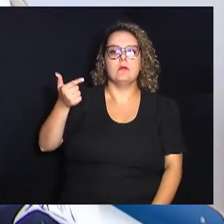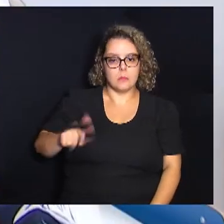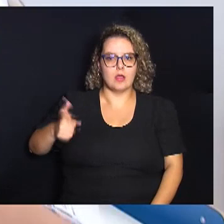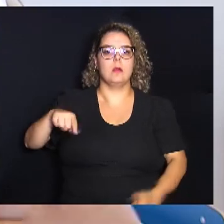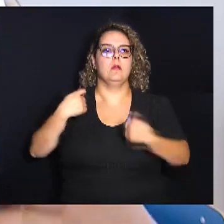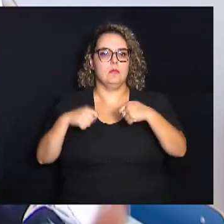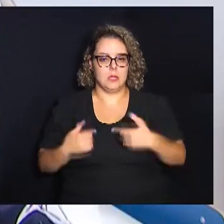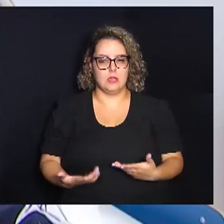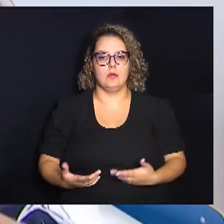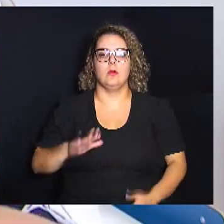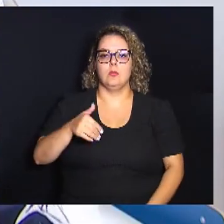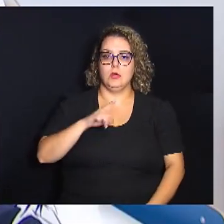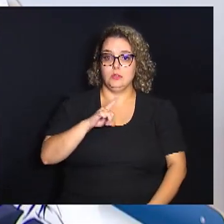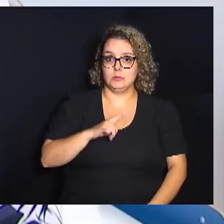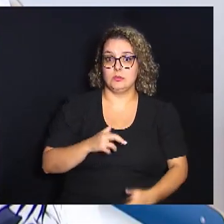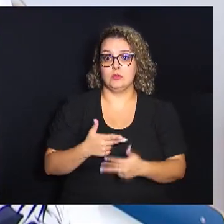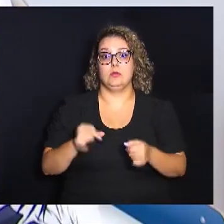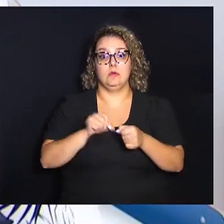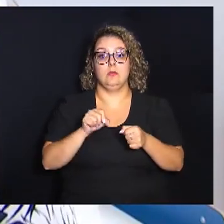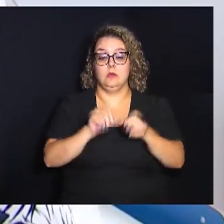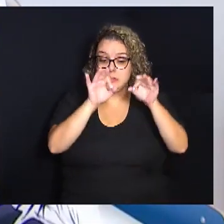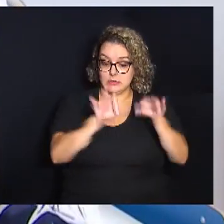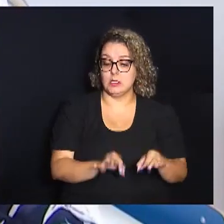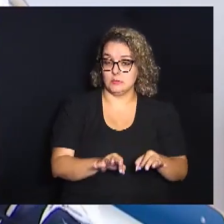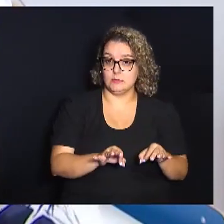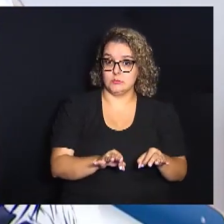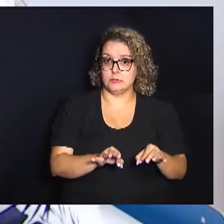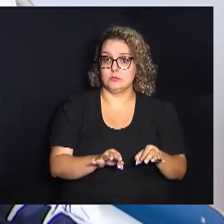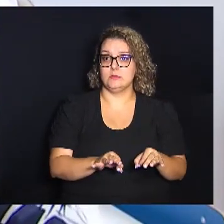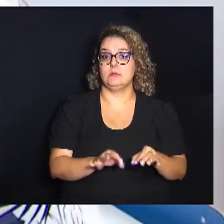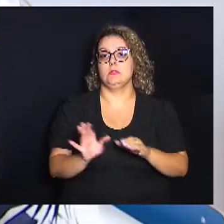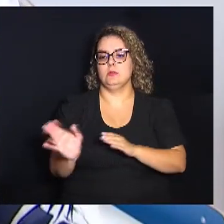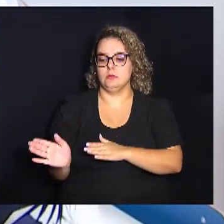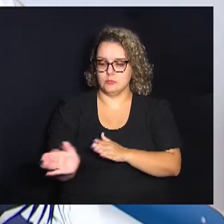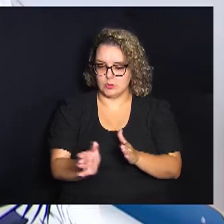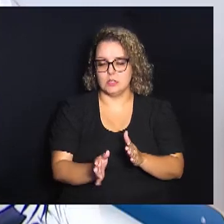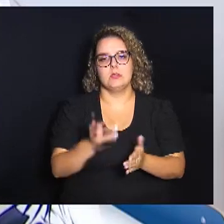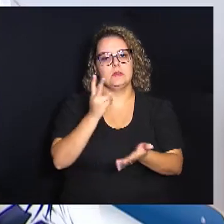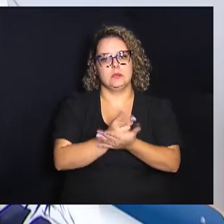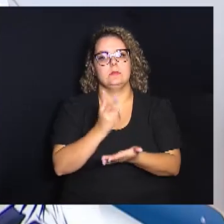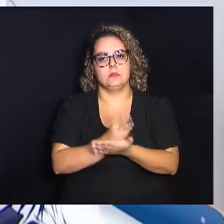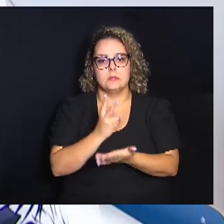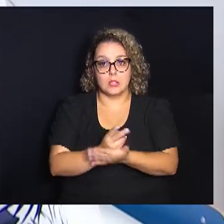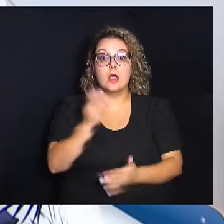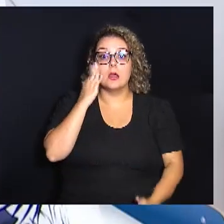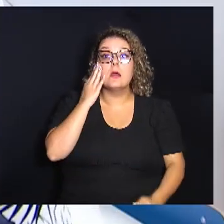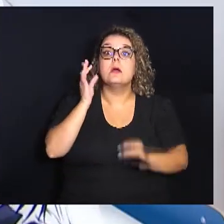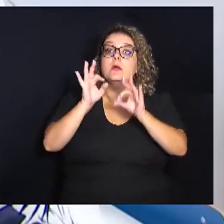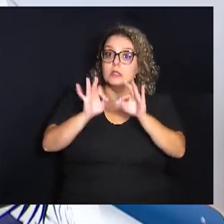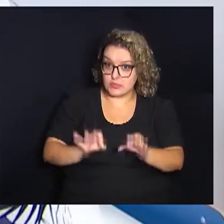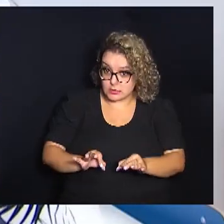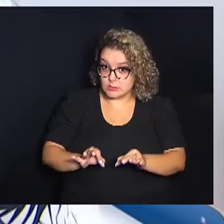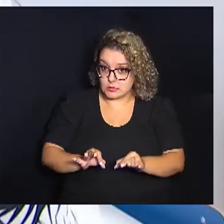Quando a gente tem algo que a gente fez correto, e a gente percorre esse caminho várias vezes, sabendo que ele é correto,